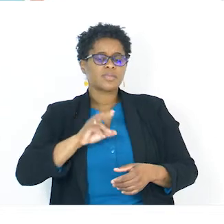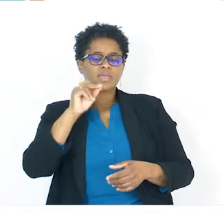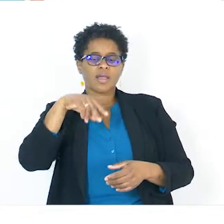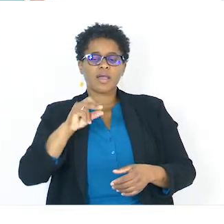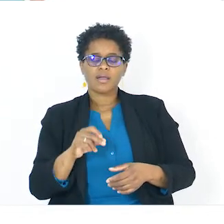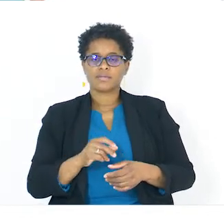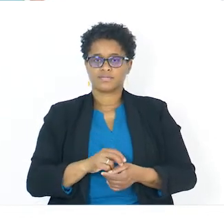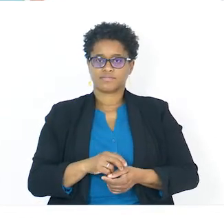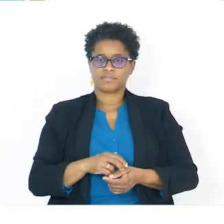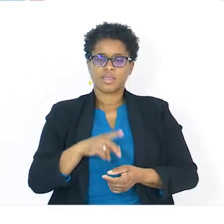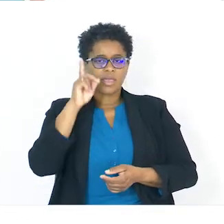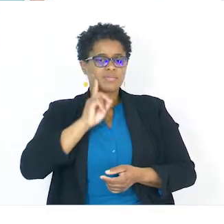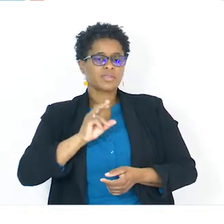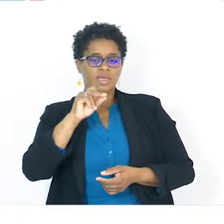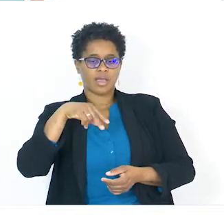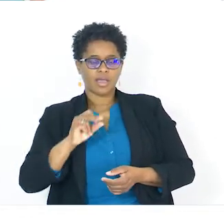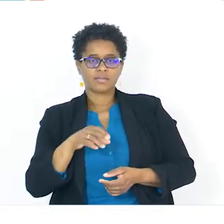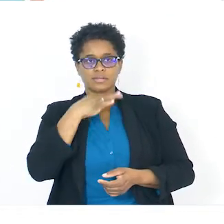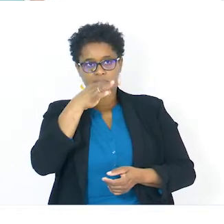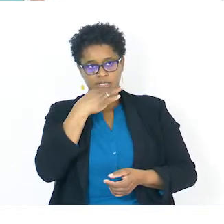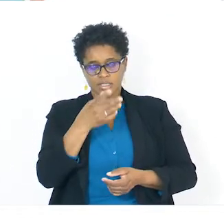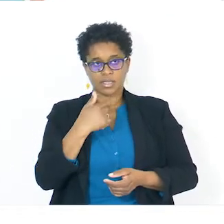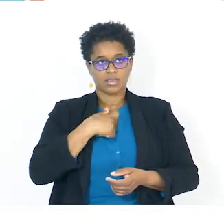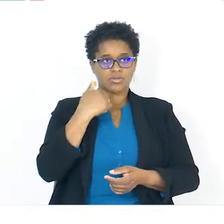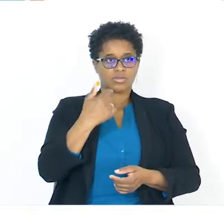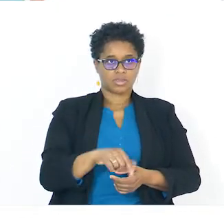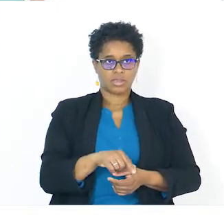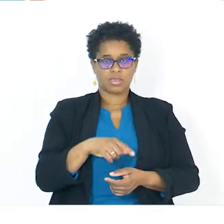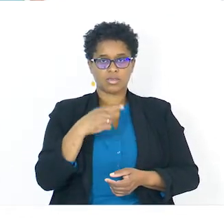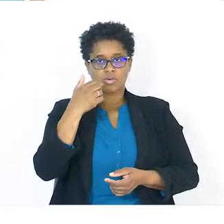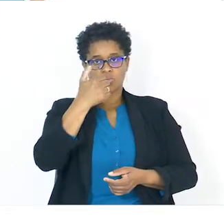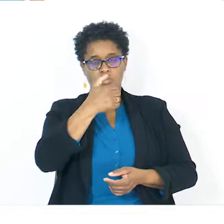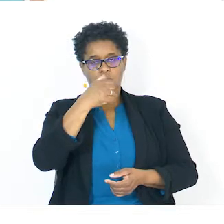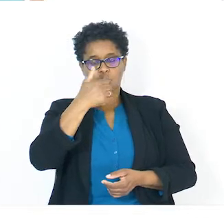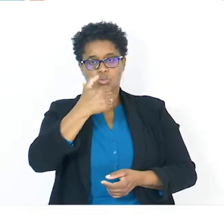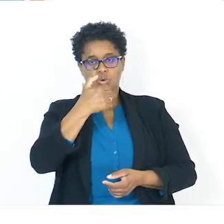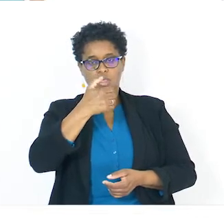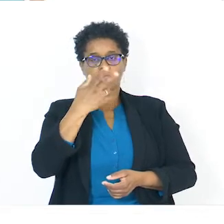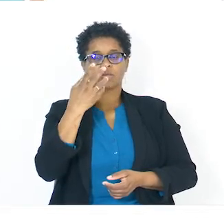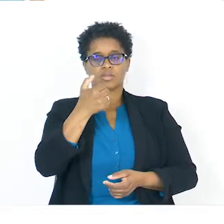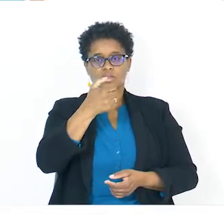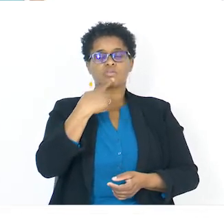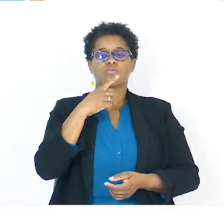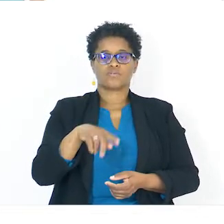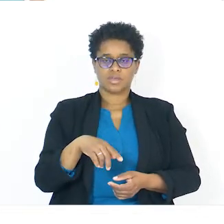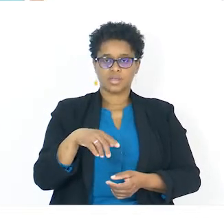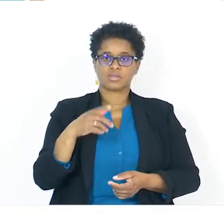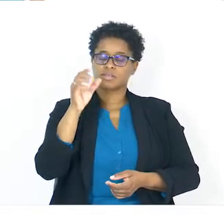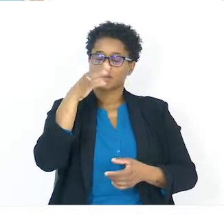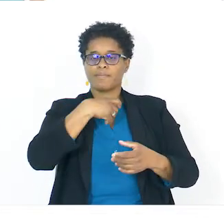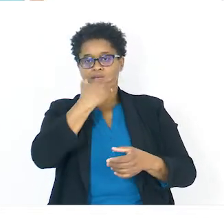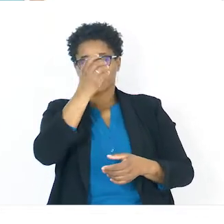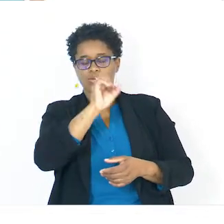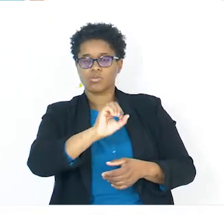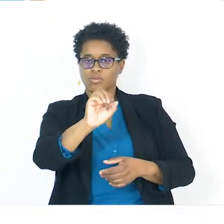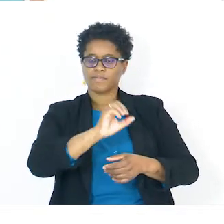a menina Ana? A menina Ana disse: eu tenho o quíntuplo, ou seja, 5 vezes das